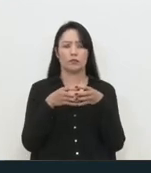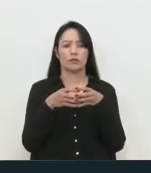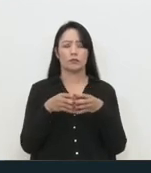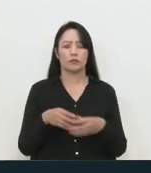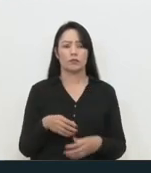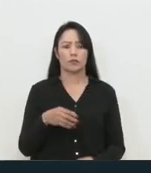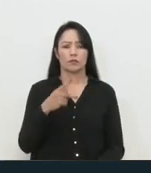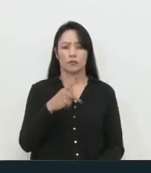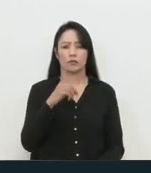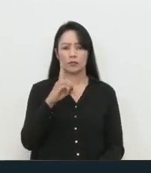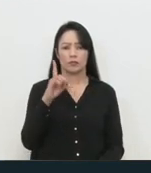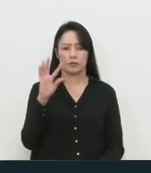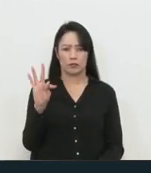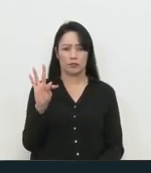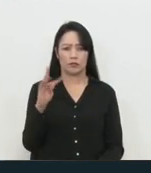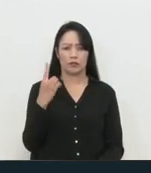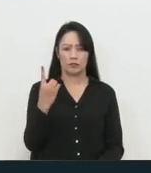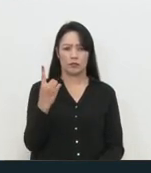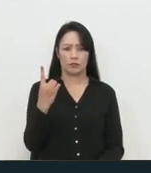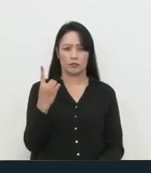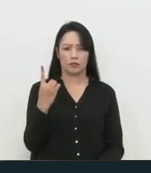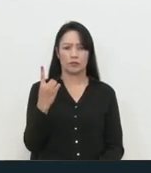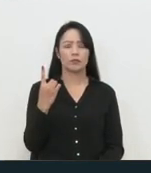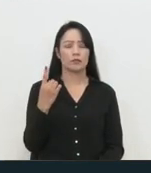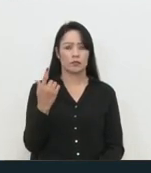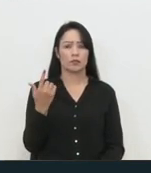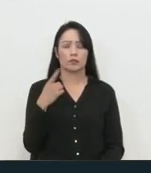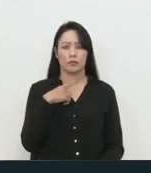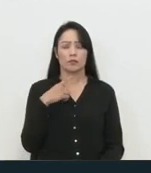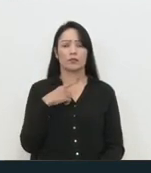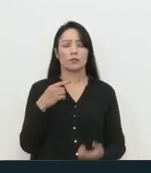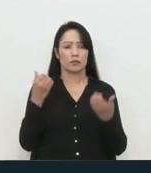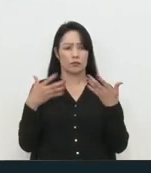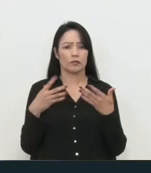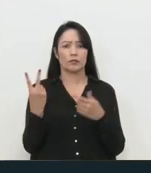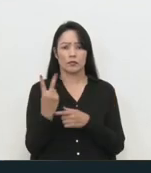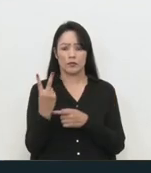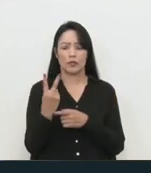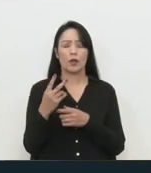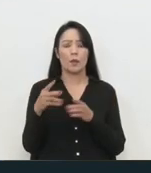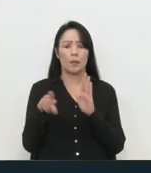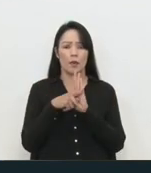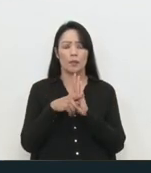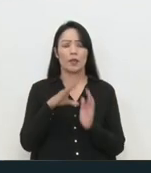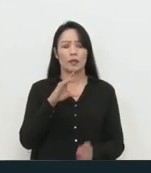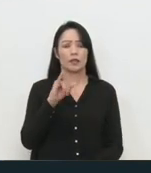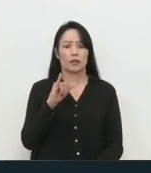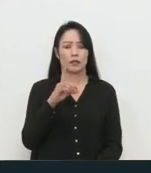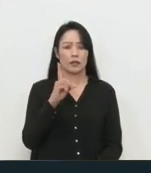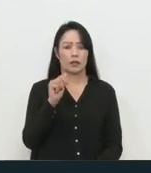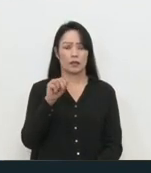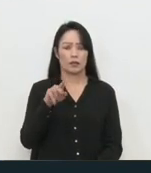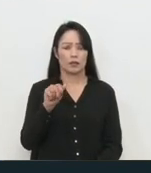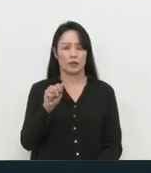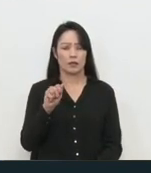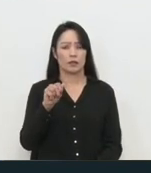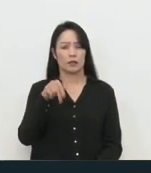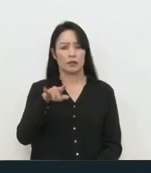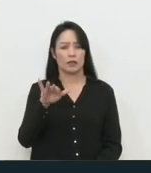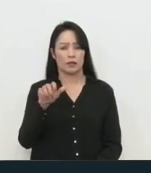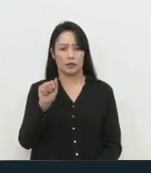1 devido aos edites Americana e André Alves ambos do cidadania e do Edil Wesley Casa Forte PSB